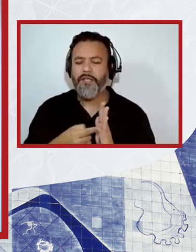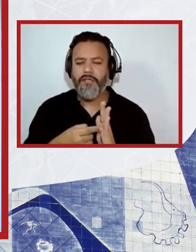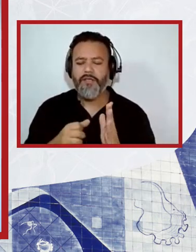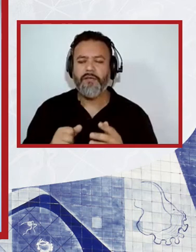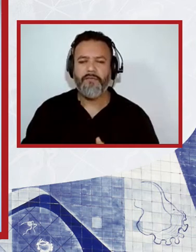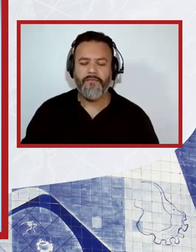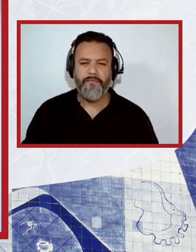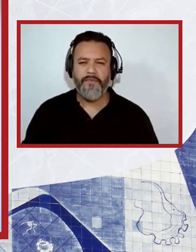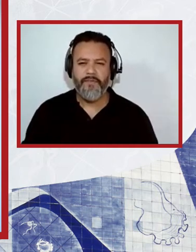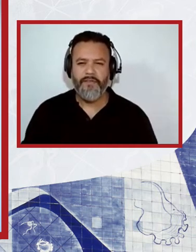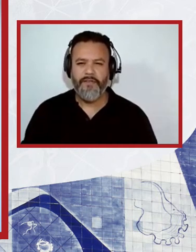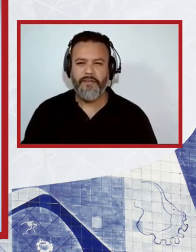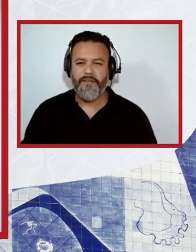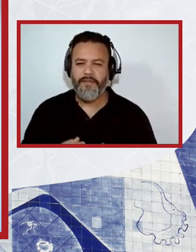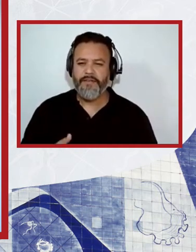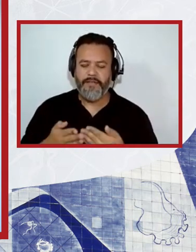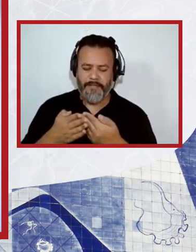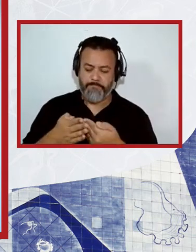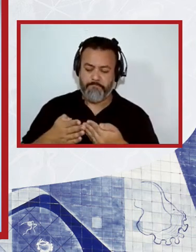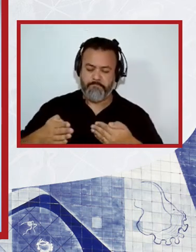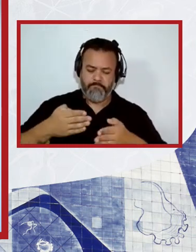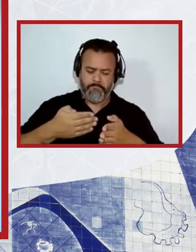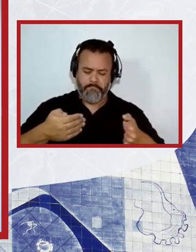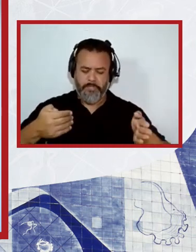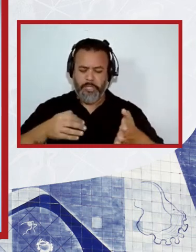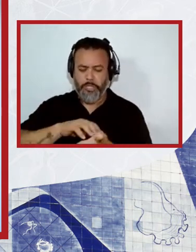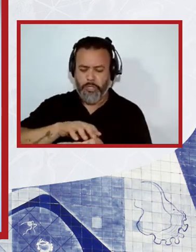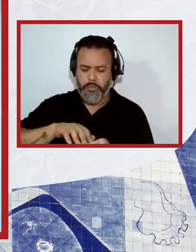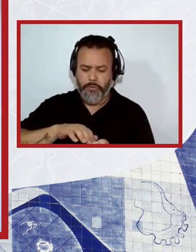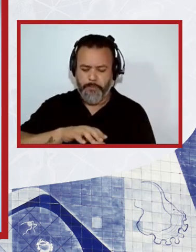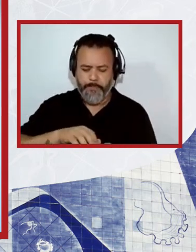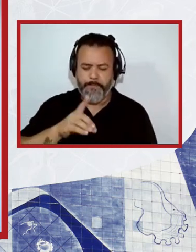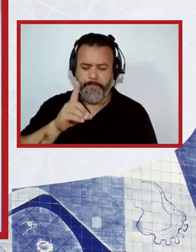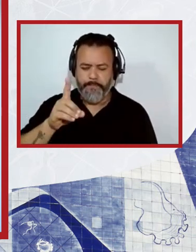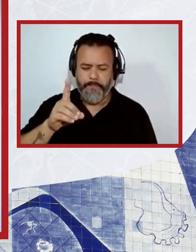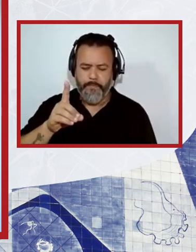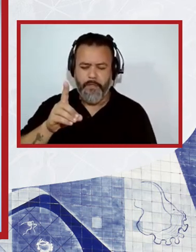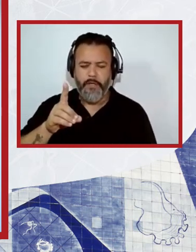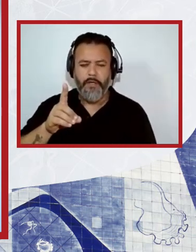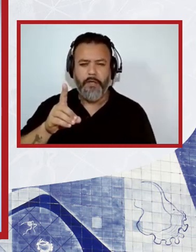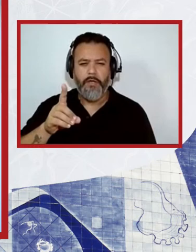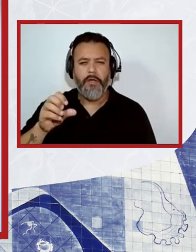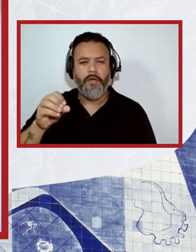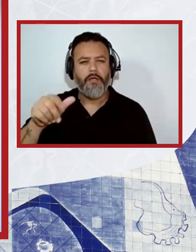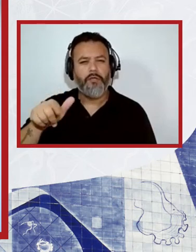nesse divisor de águas, né, entre Braille e do Osbox.